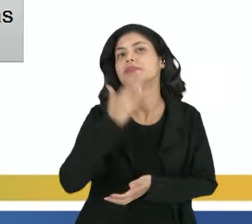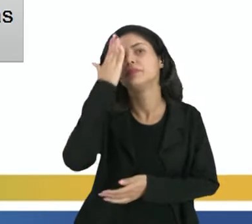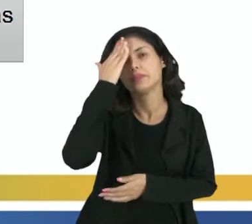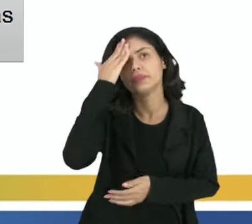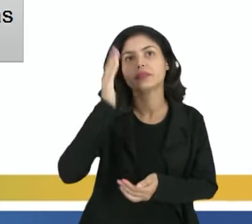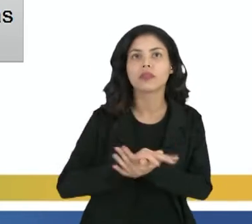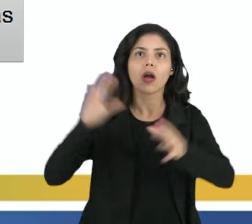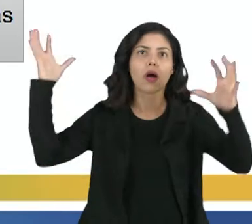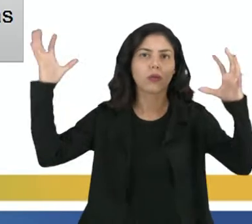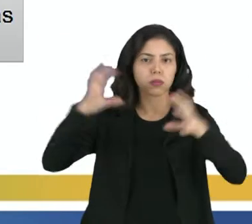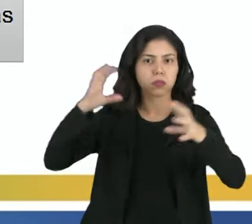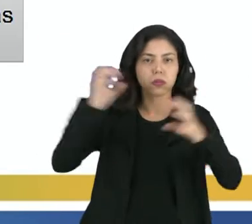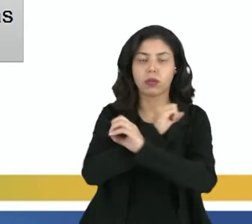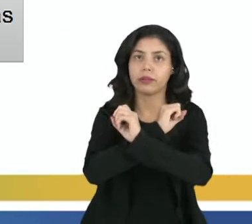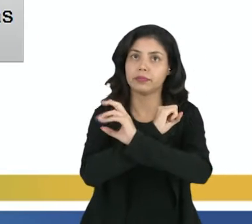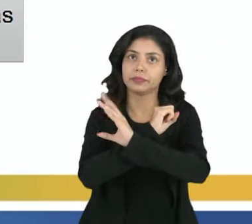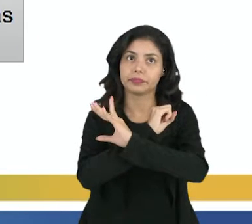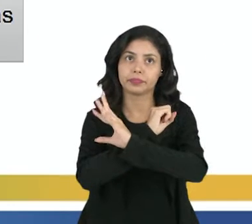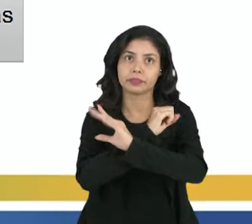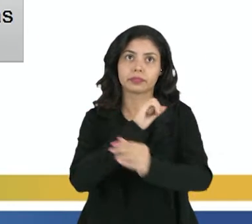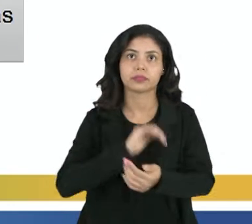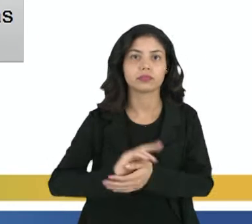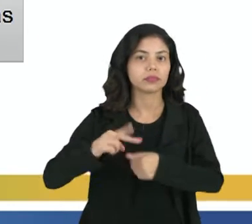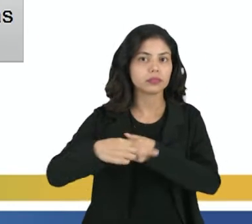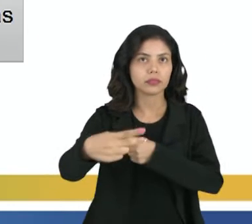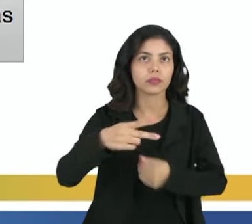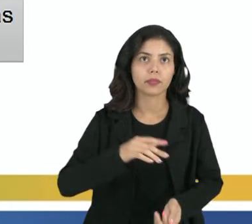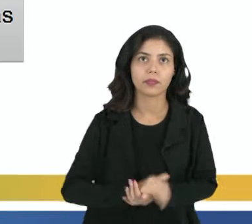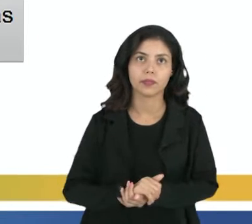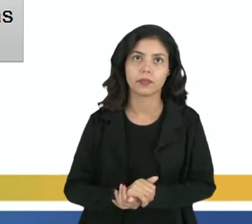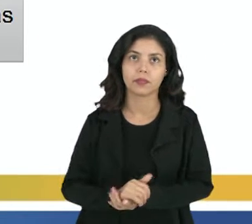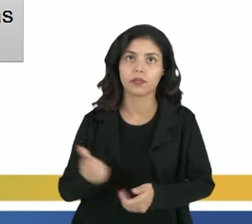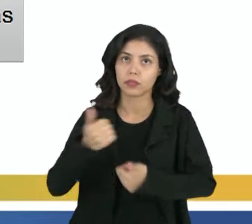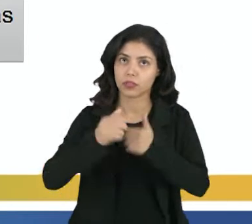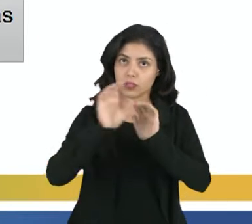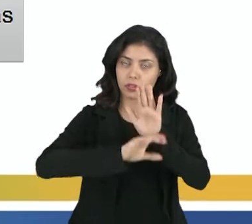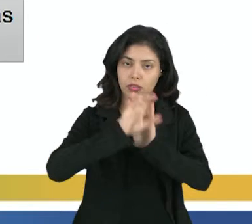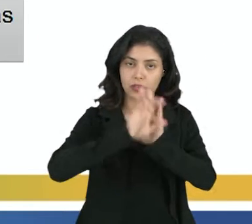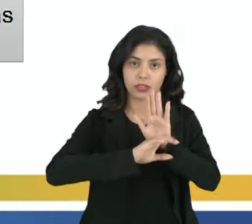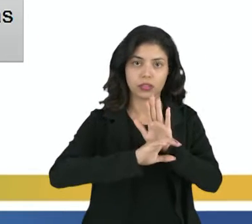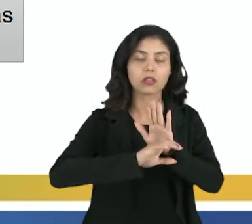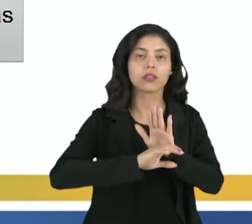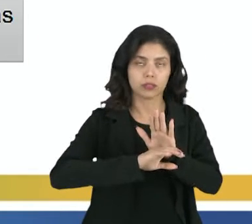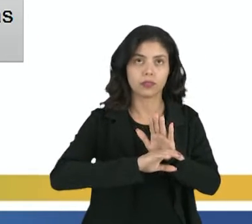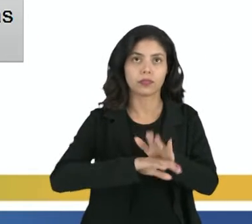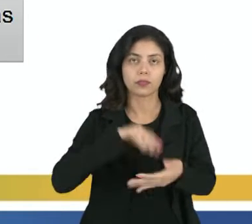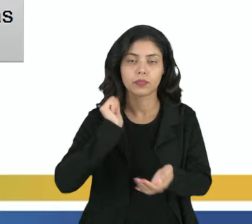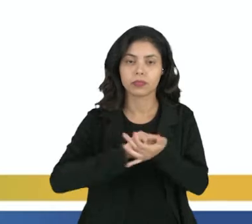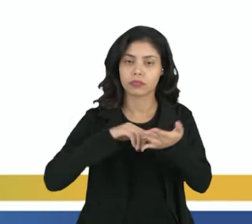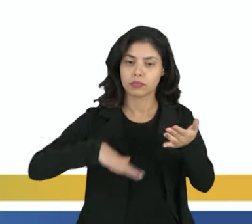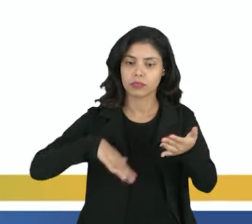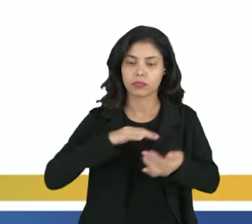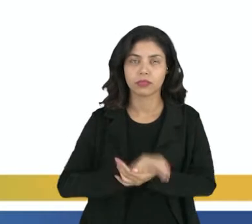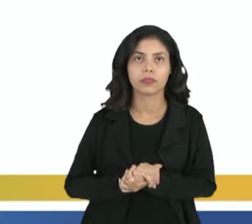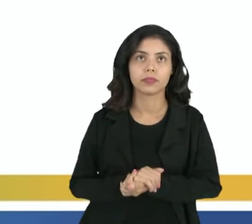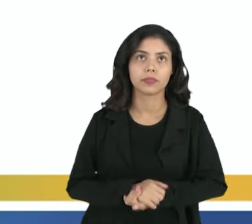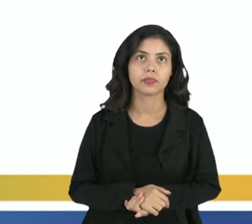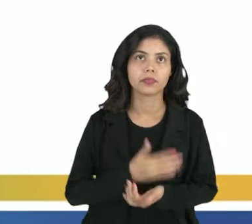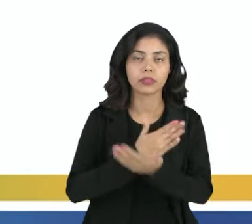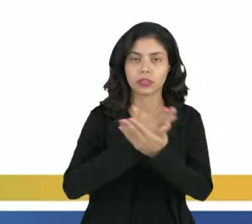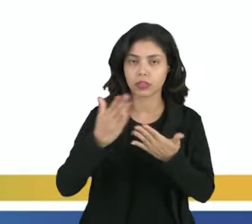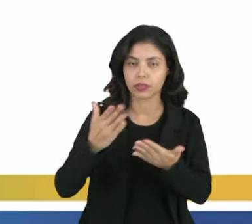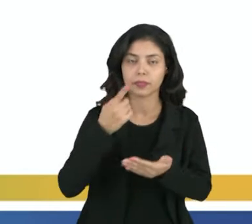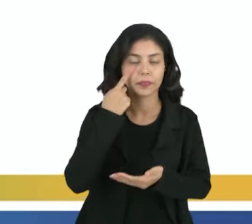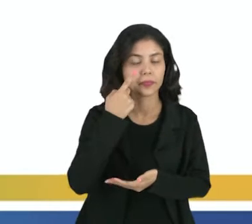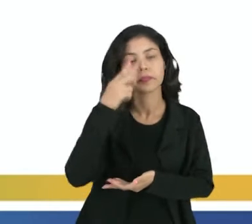formação de chuva ácida e suas consequências e vamos aplicar os conceitos na resolução das atividades então